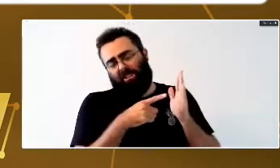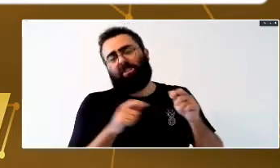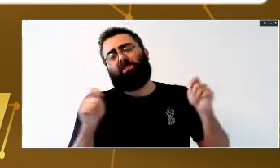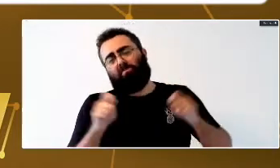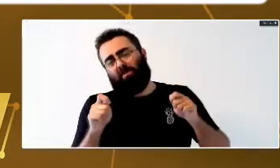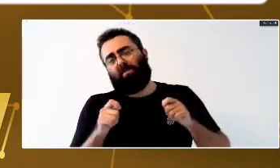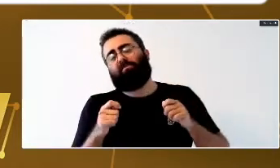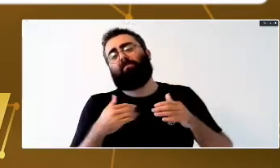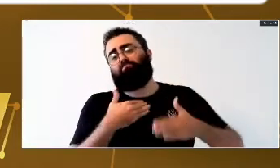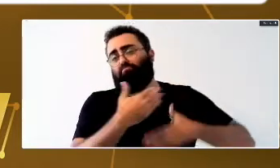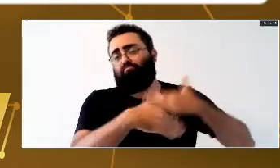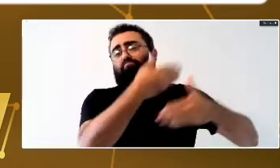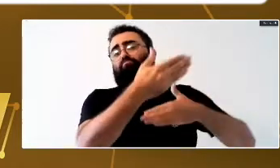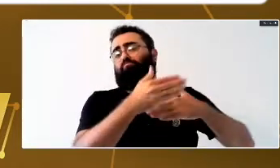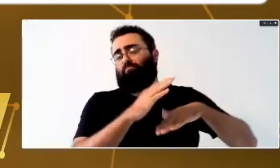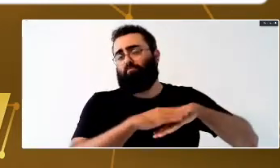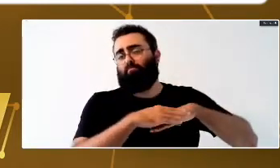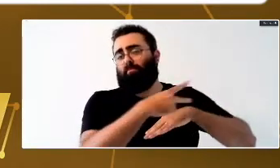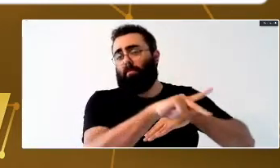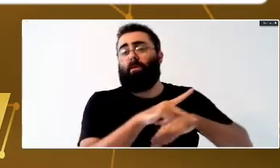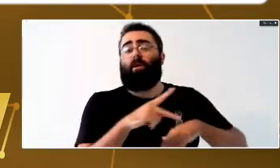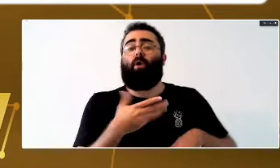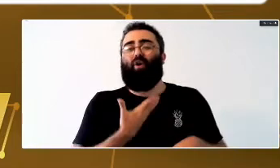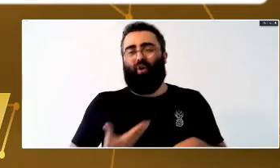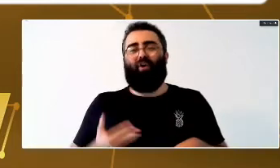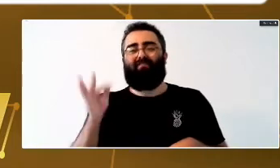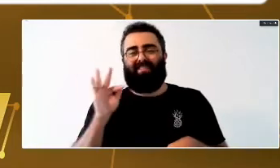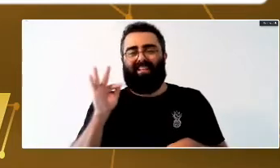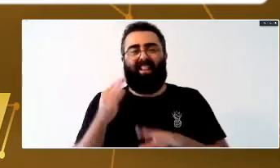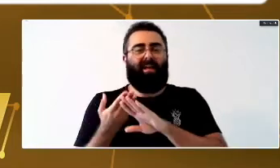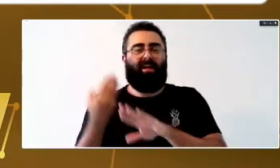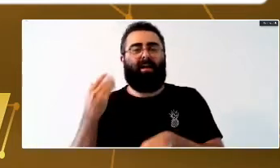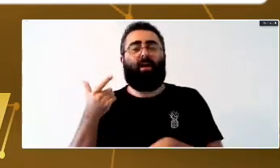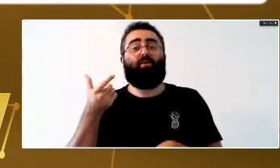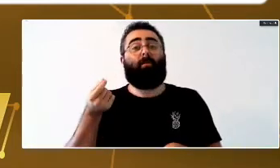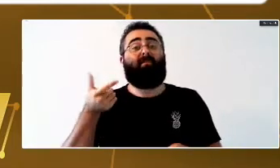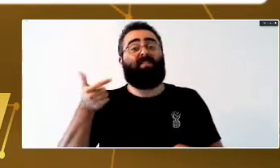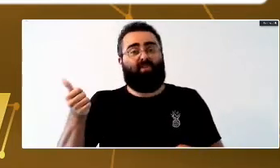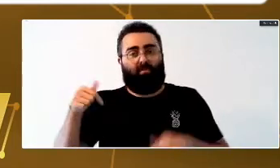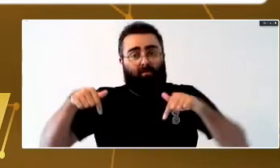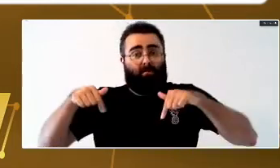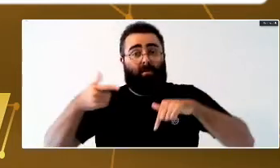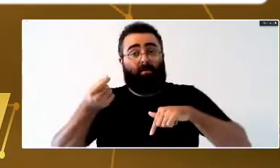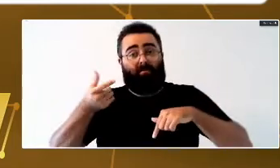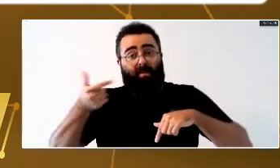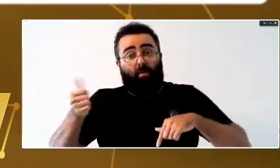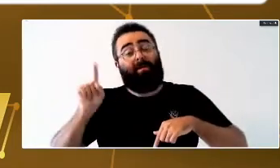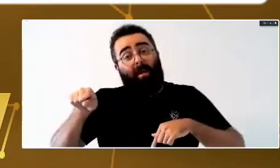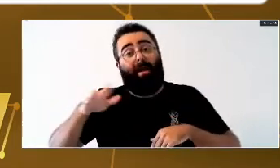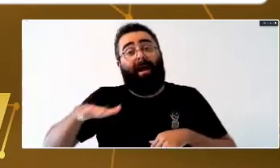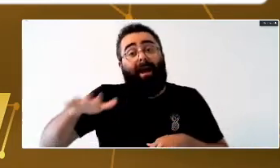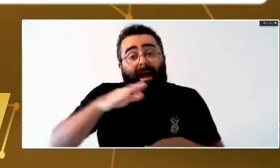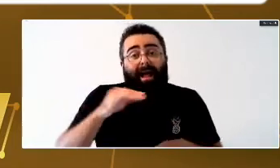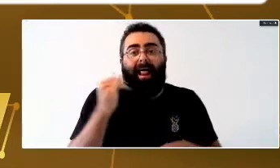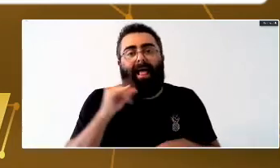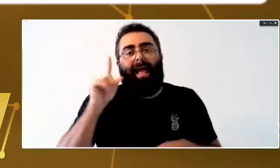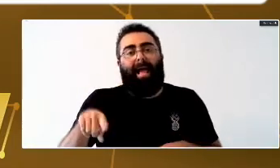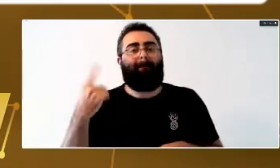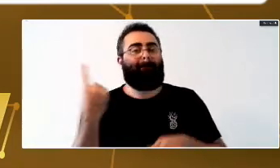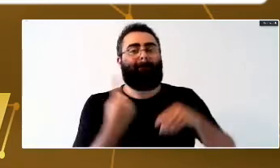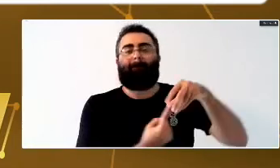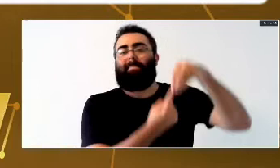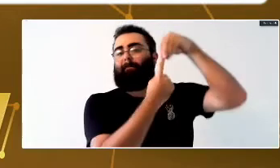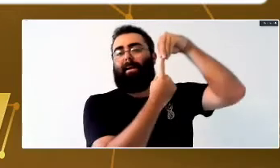implantado, segundo as diretrizes do governo federal, em 2021, e o setor elétrico é um dos setores prioritários para o uso